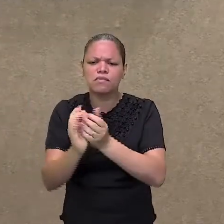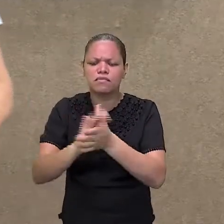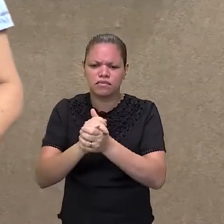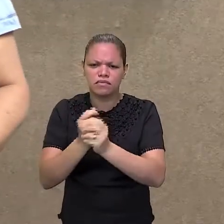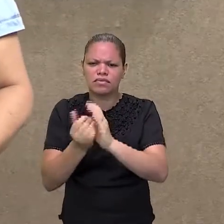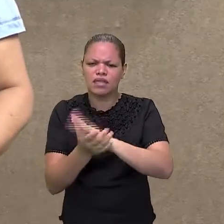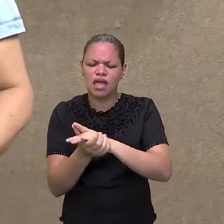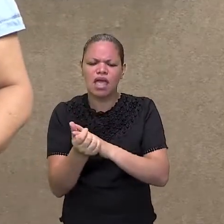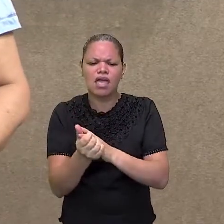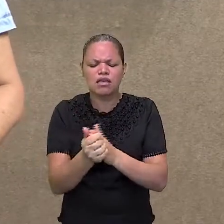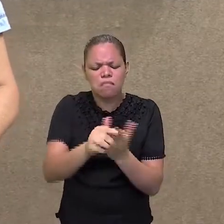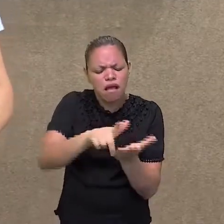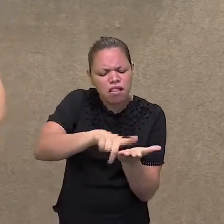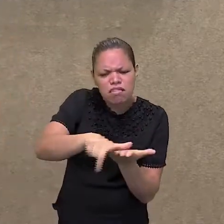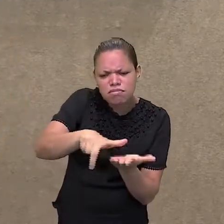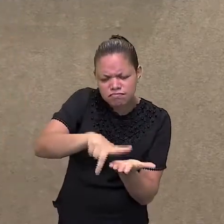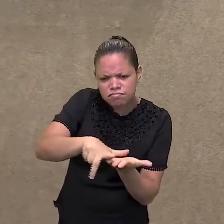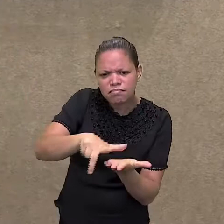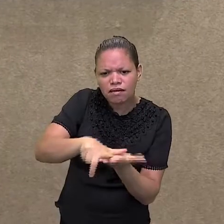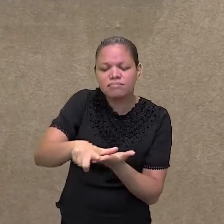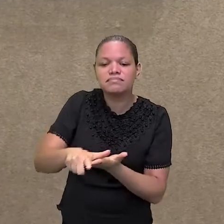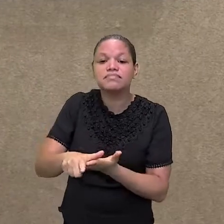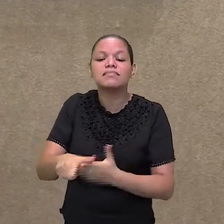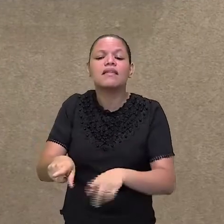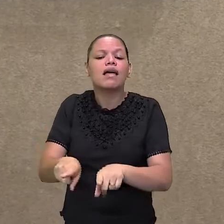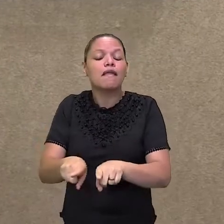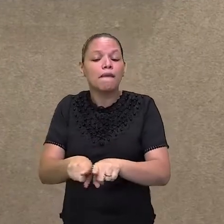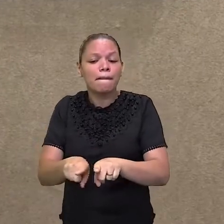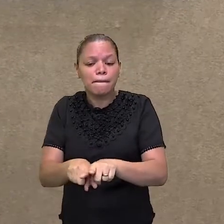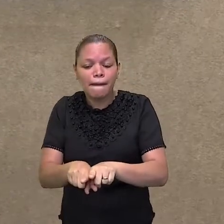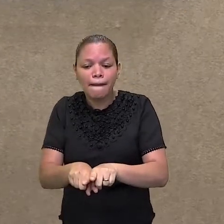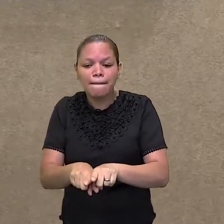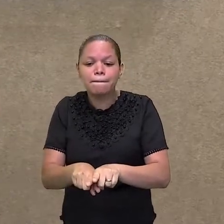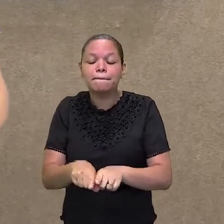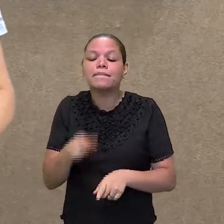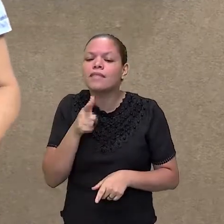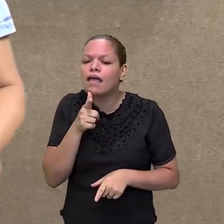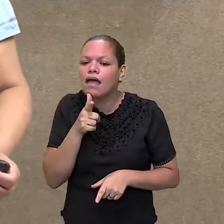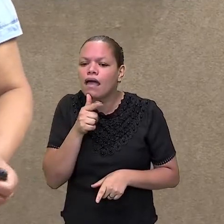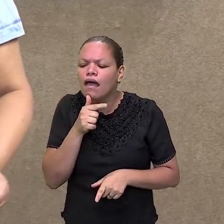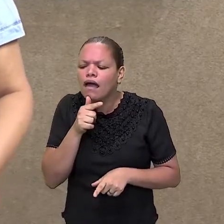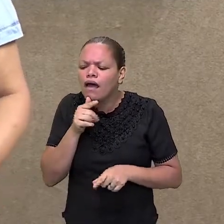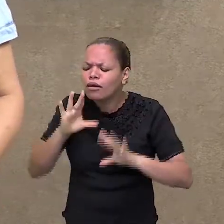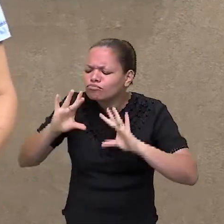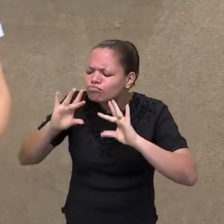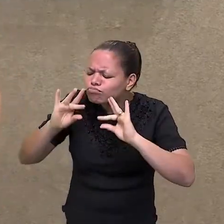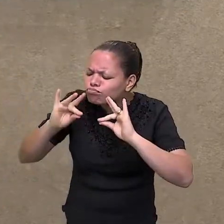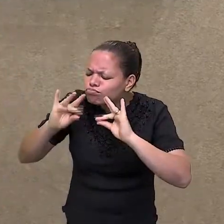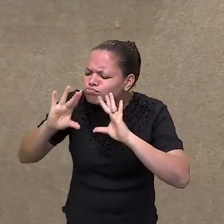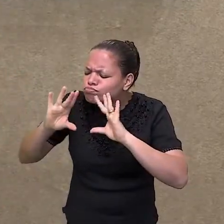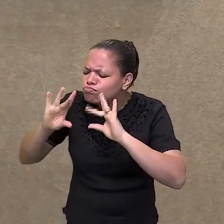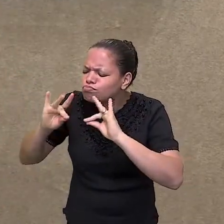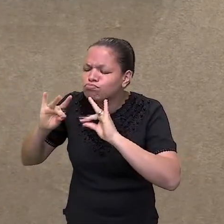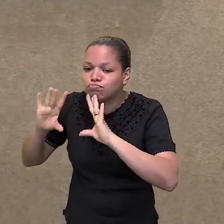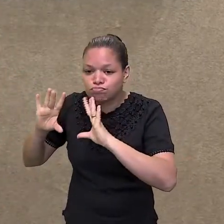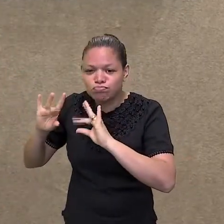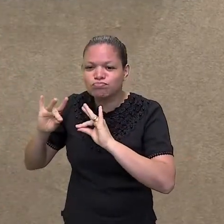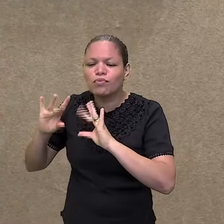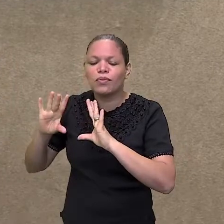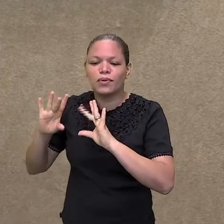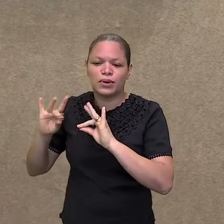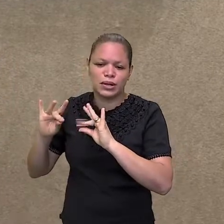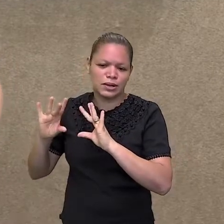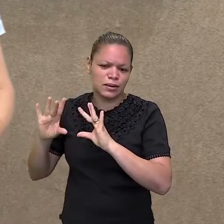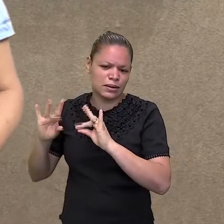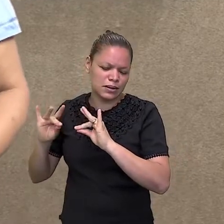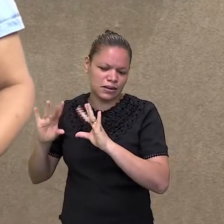corporal. O estado líquido, que eu vou chamar aqui de água. Um exemplo simples, né? No momento que você